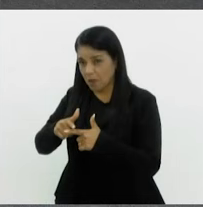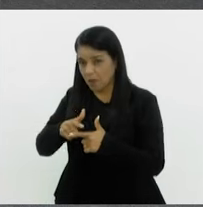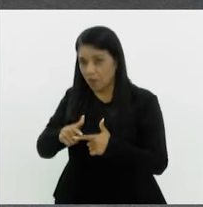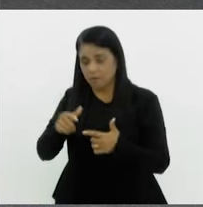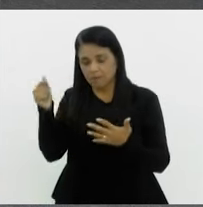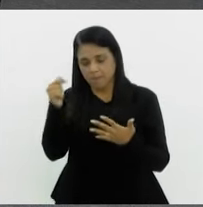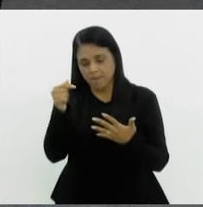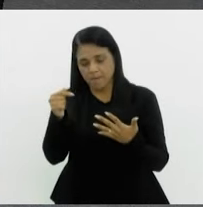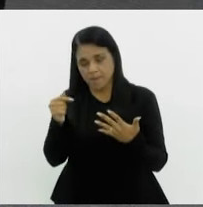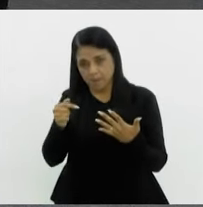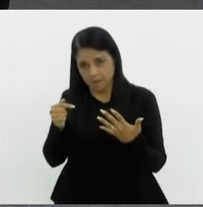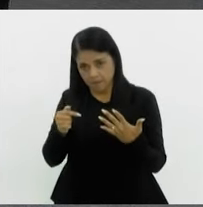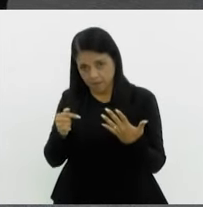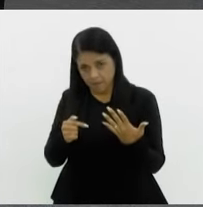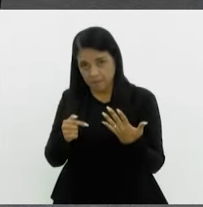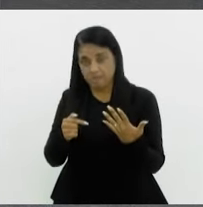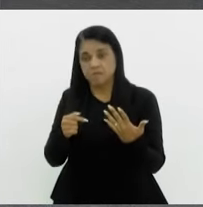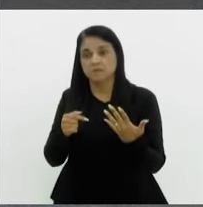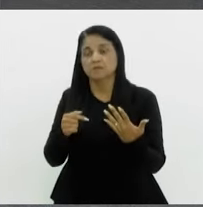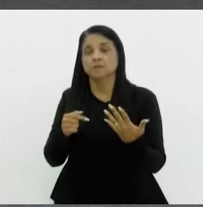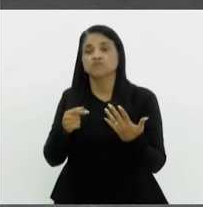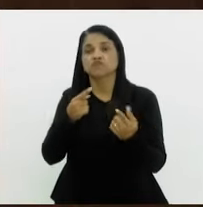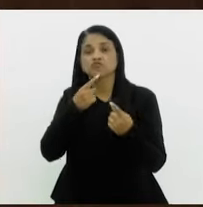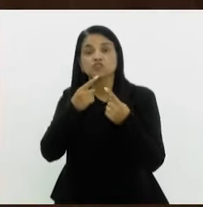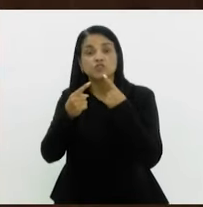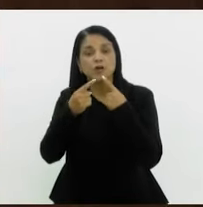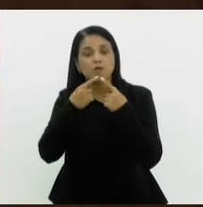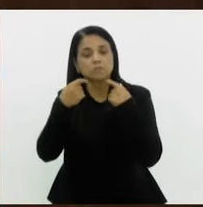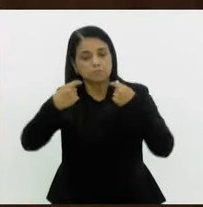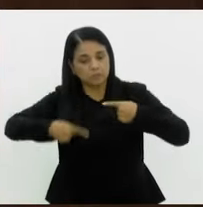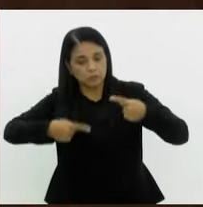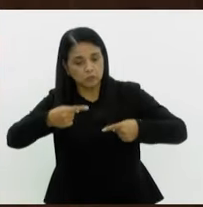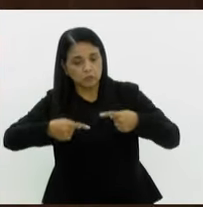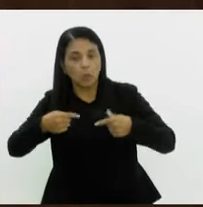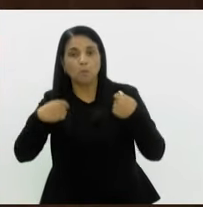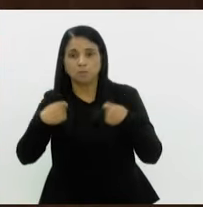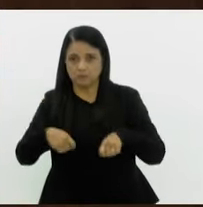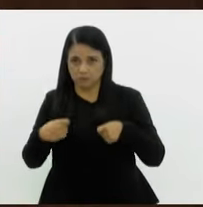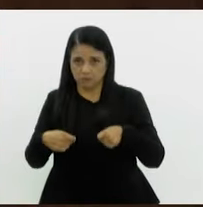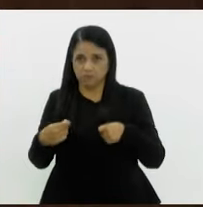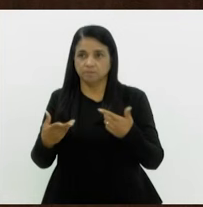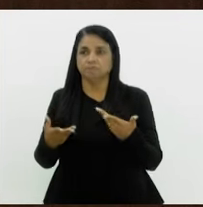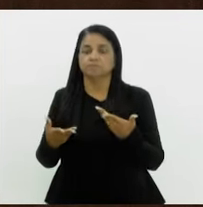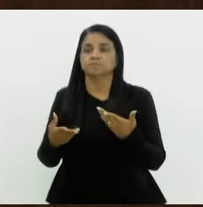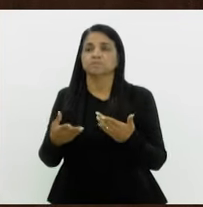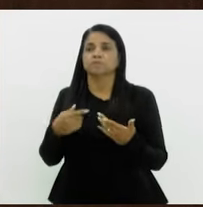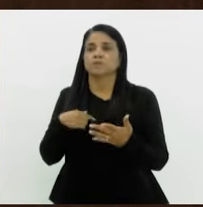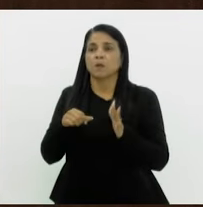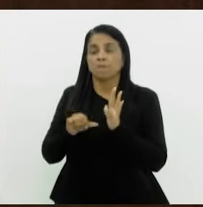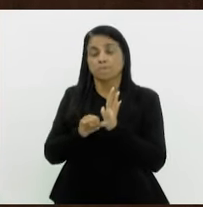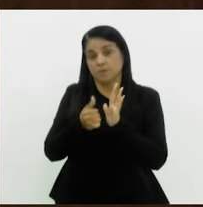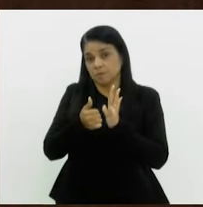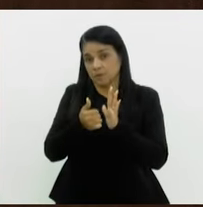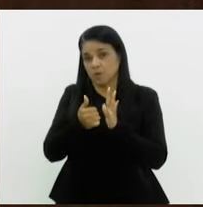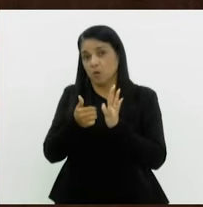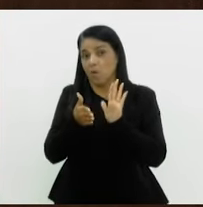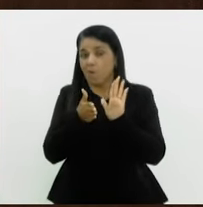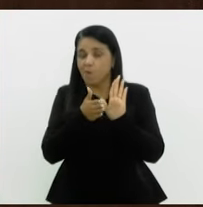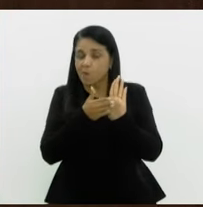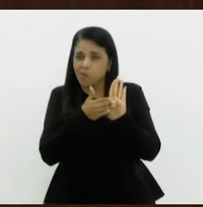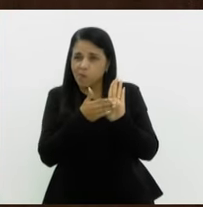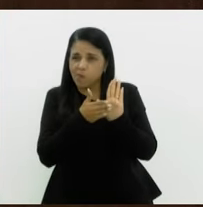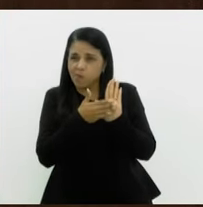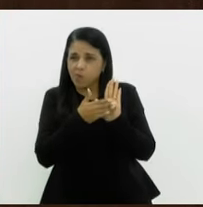Excelência traz aqui para esse diálogo, né? Primeiro, eu diria... Propomos